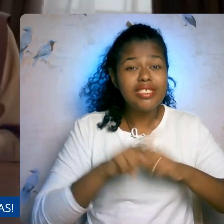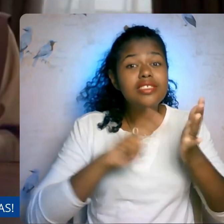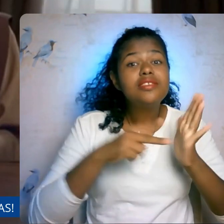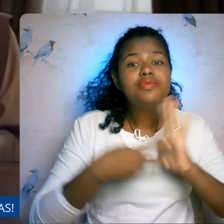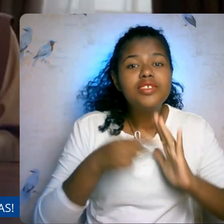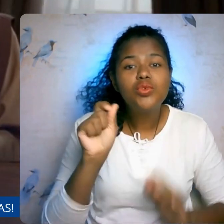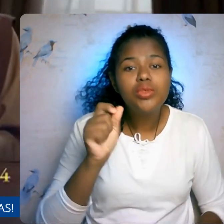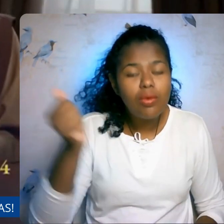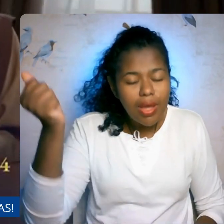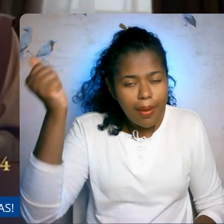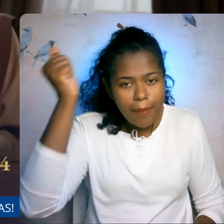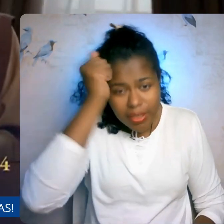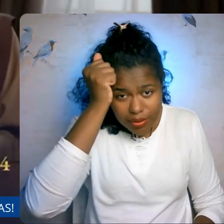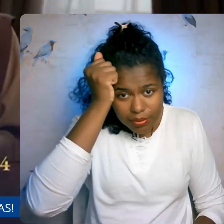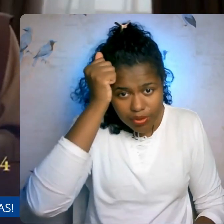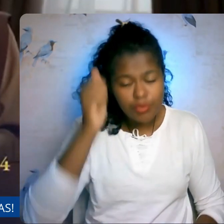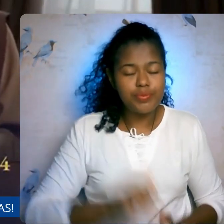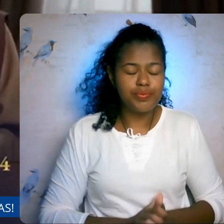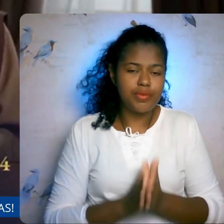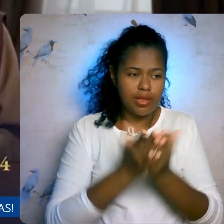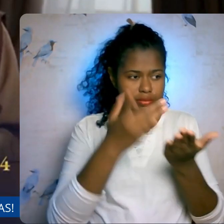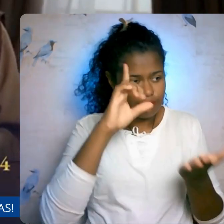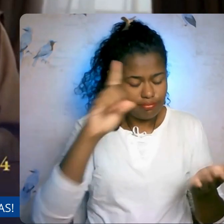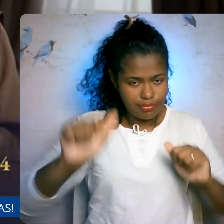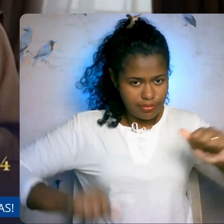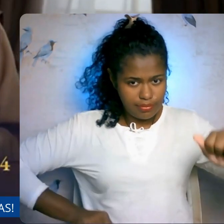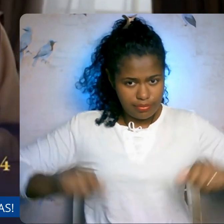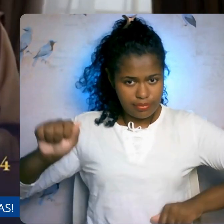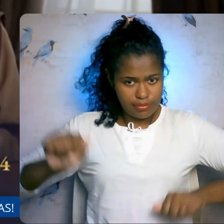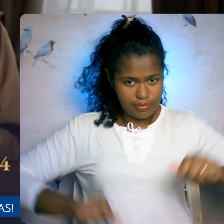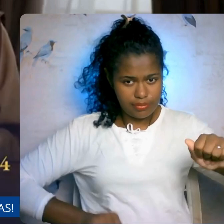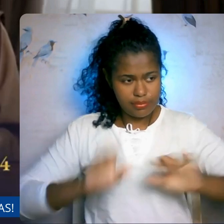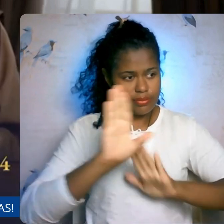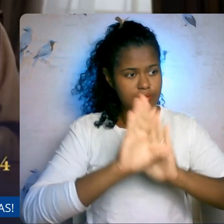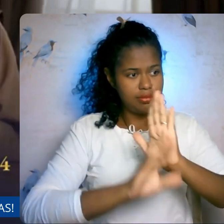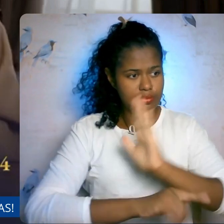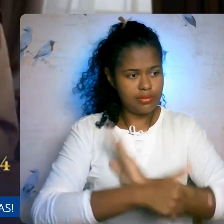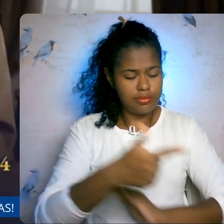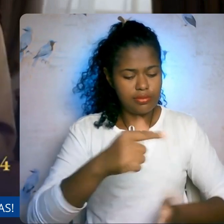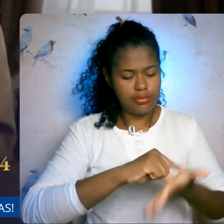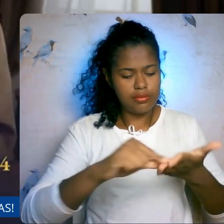sua Bíblia em Atos dos Apóstolos, capítulo 2, versículo 14.